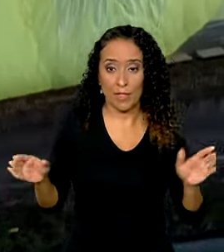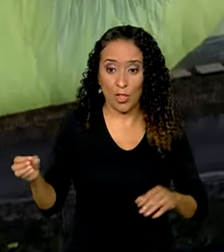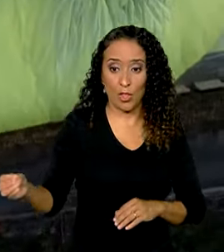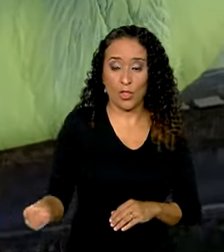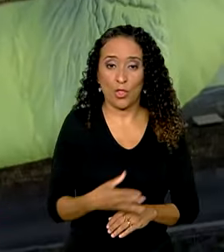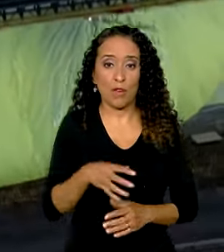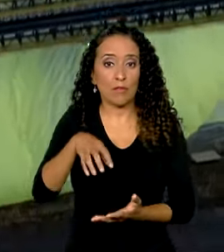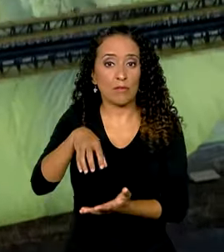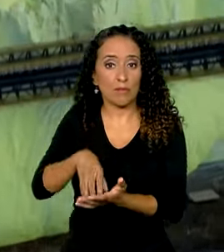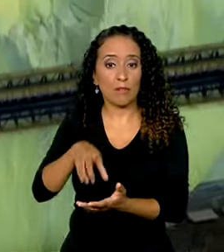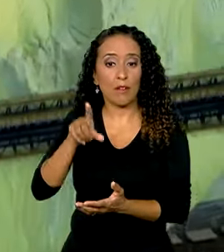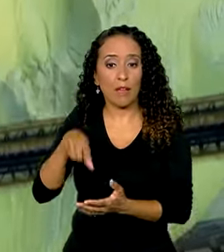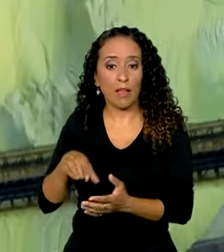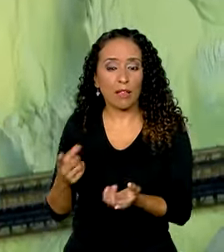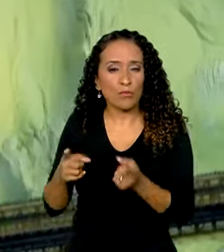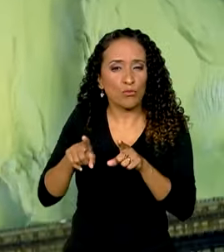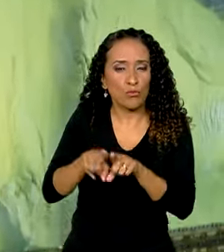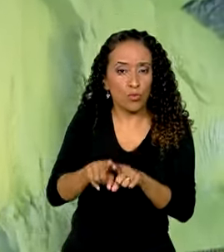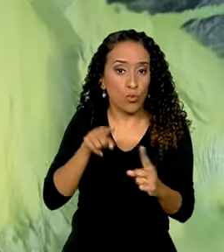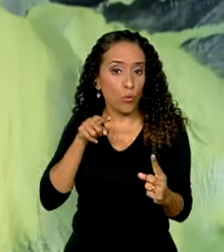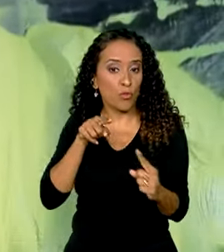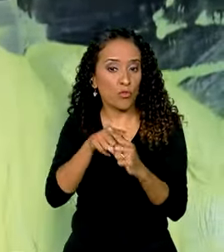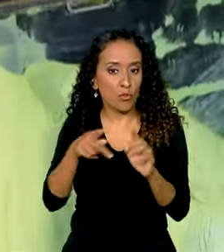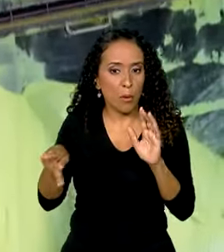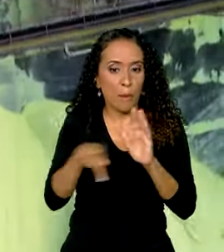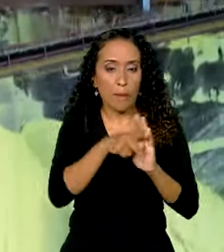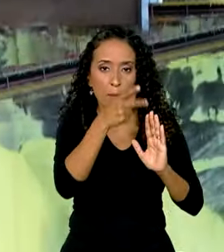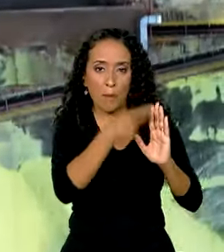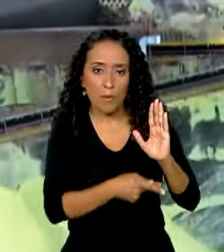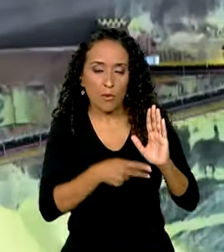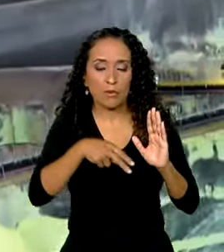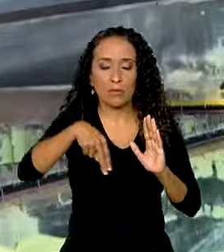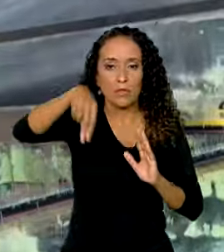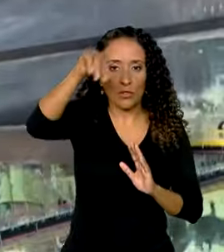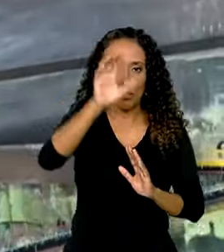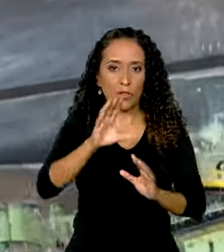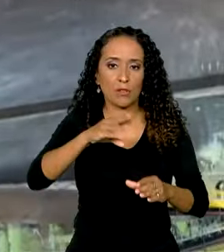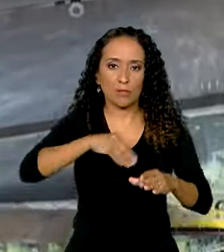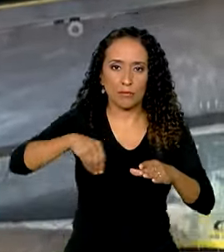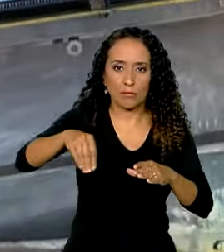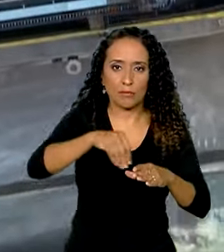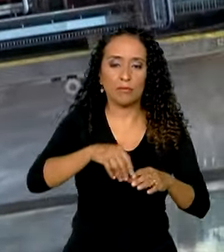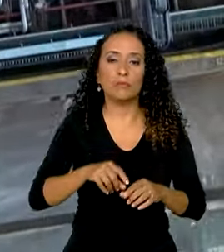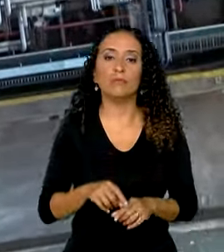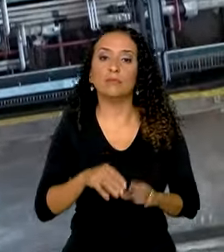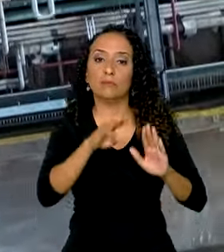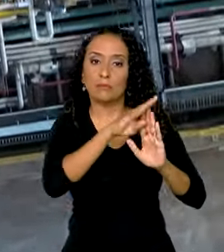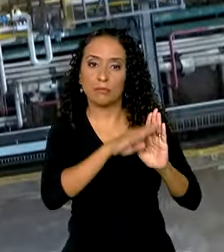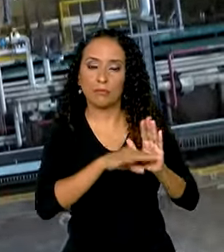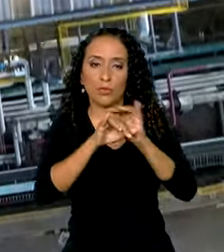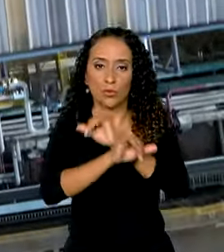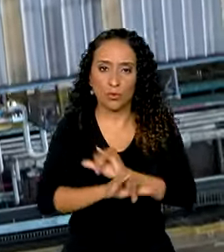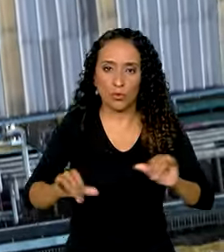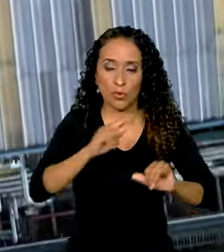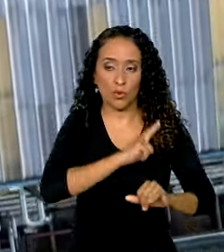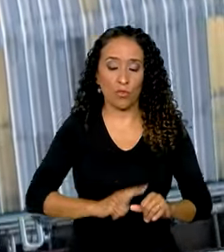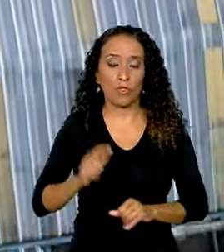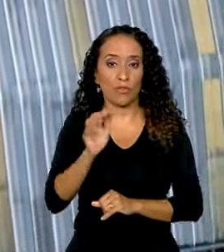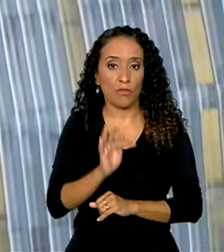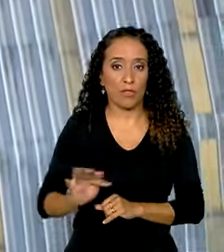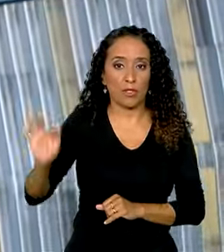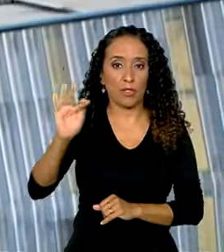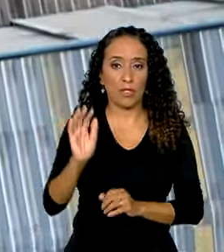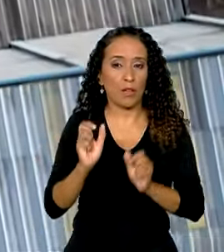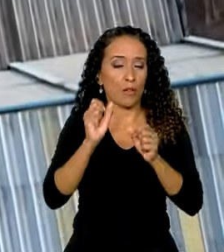nova unidade está alinhada com os objetivos do Plano Nacional de Fertilizantes. O plano, divulgado pelo governo federal no final